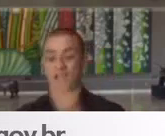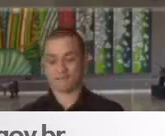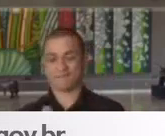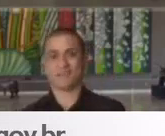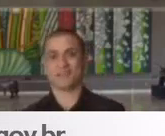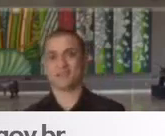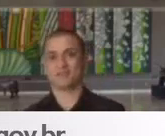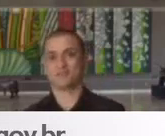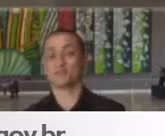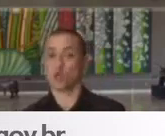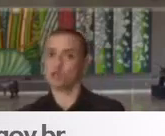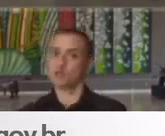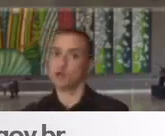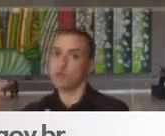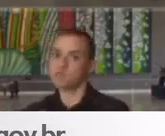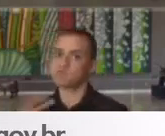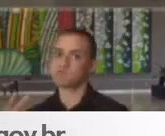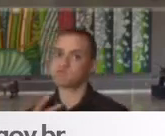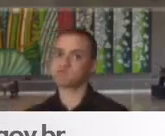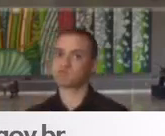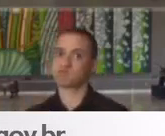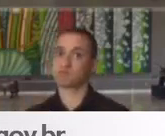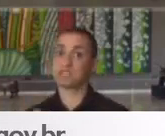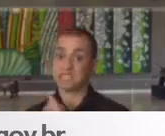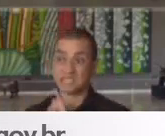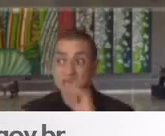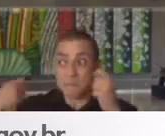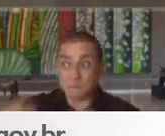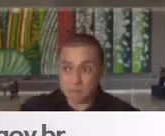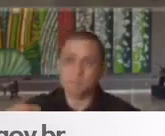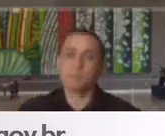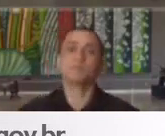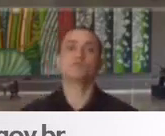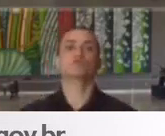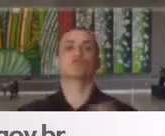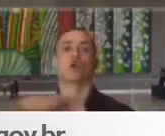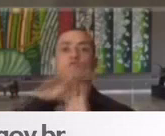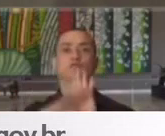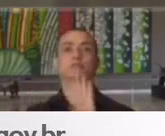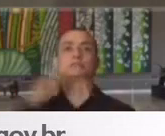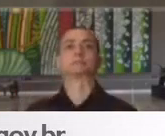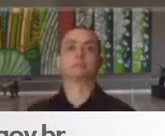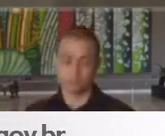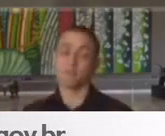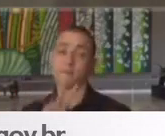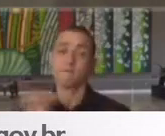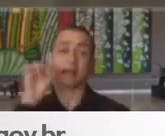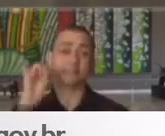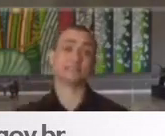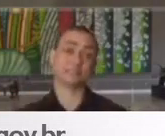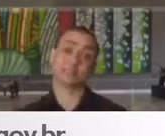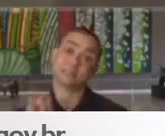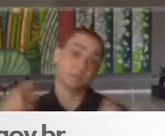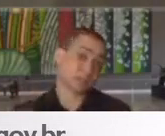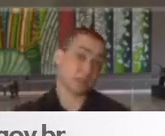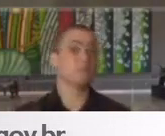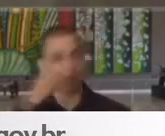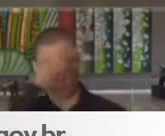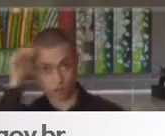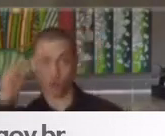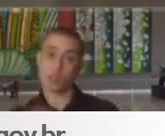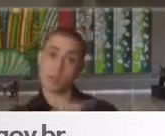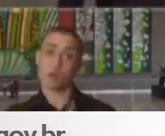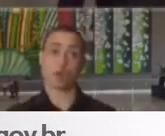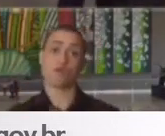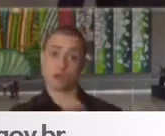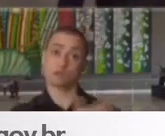nós vamos preservar. Havendo necessidade, novas medidas restritivas vão sendo tomadas, sim, tanto pela Prefeitura quanto pelo Governo do